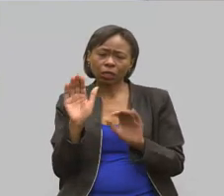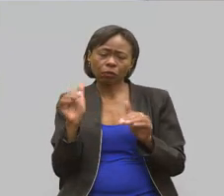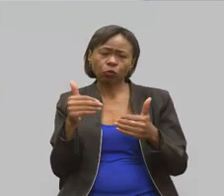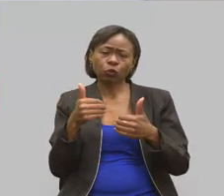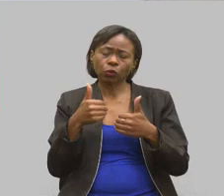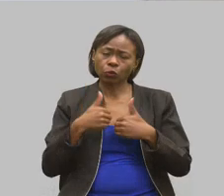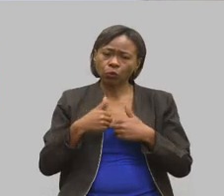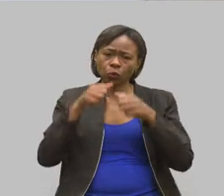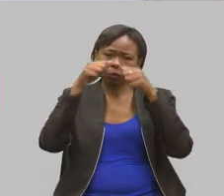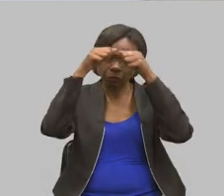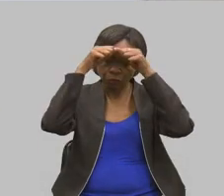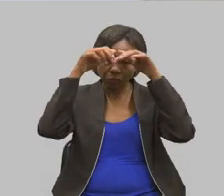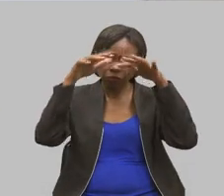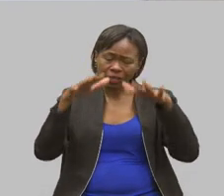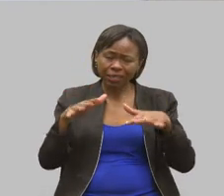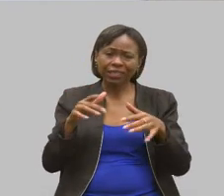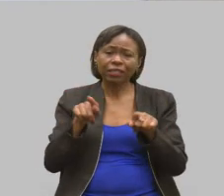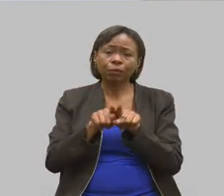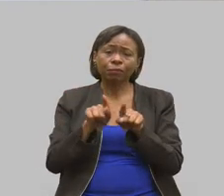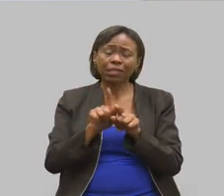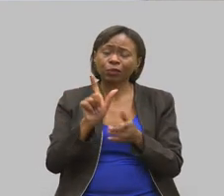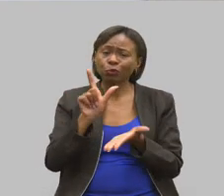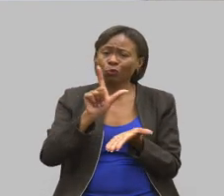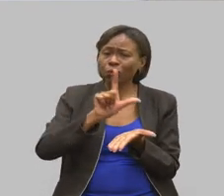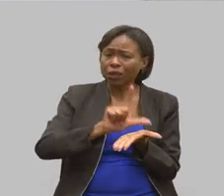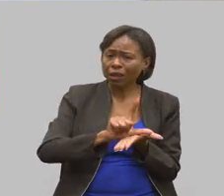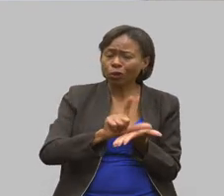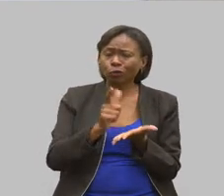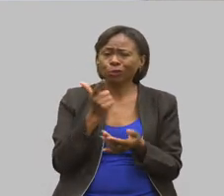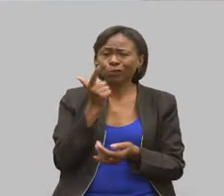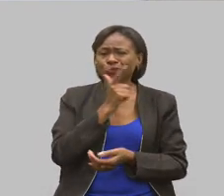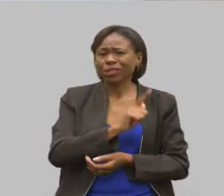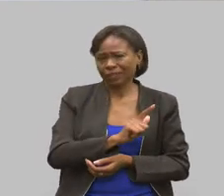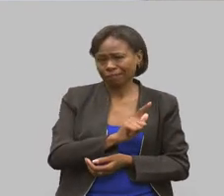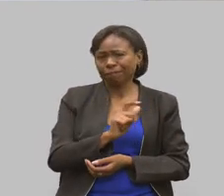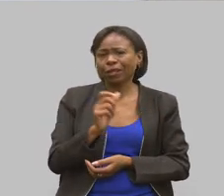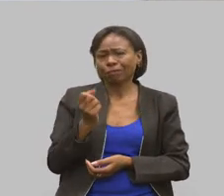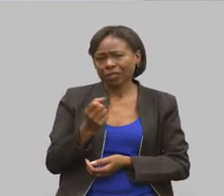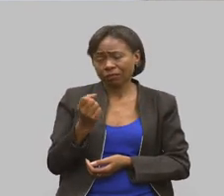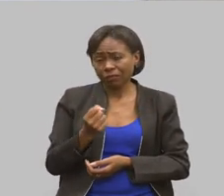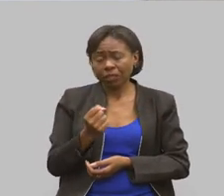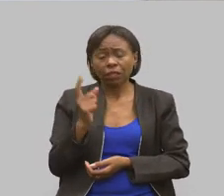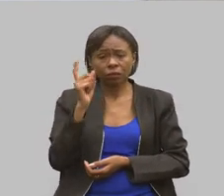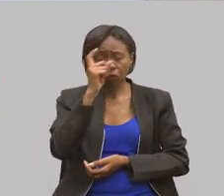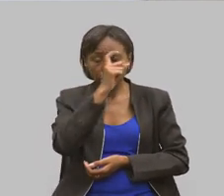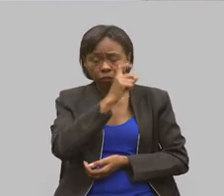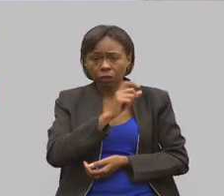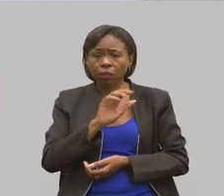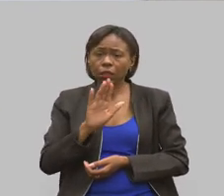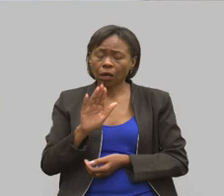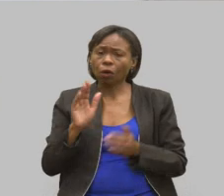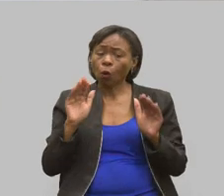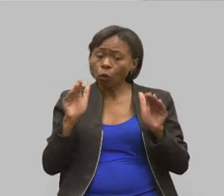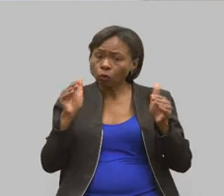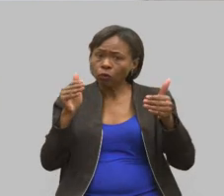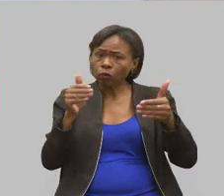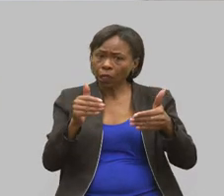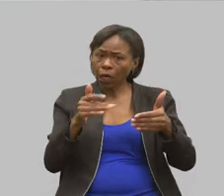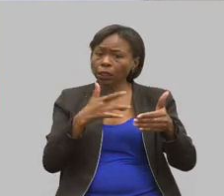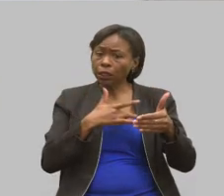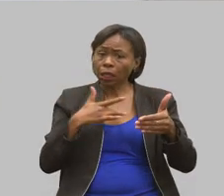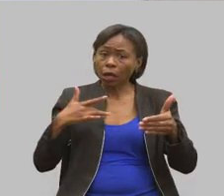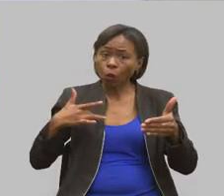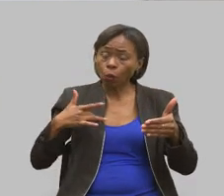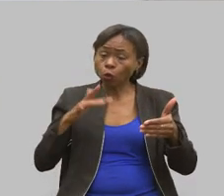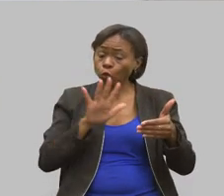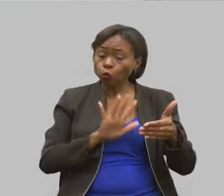benefício né então que a gente realmente tem um olhar pra saúde integral esse momento em 2024 que são é um ano eleitoral